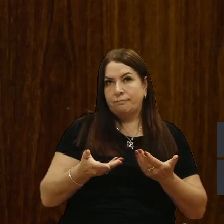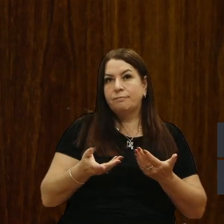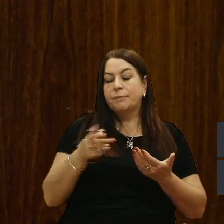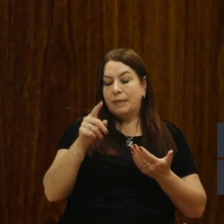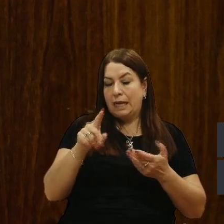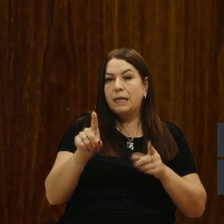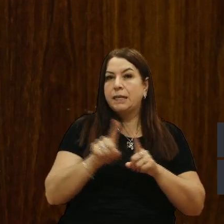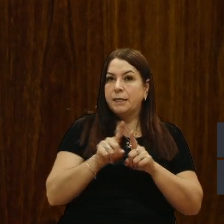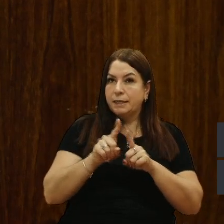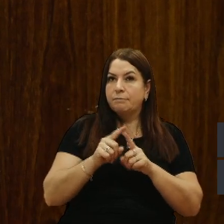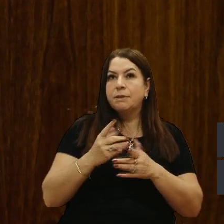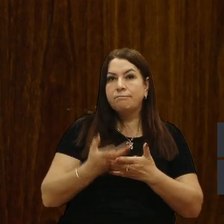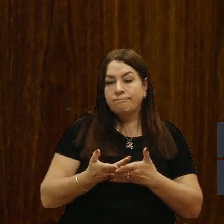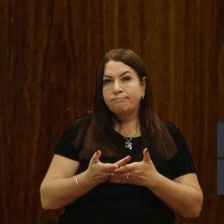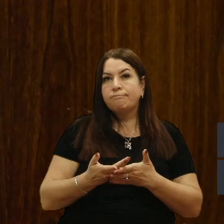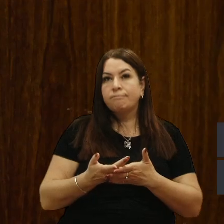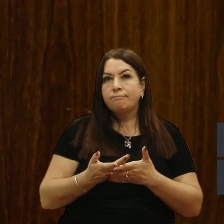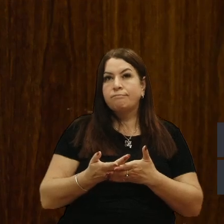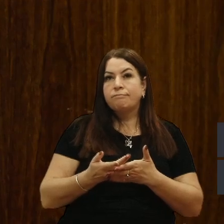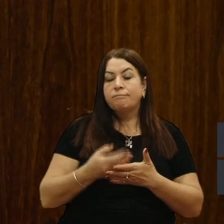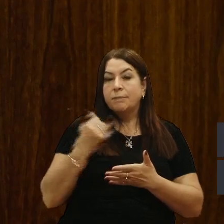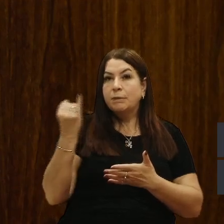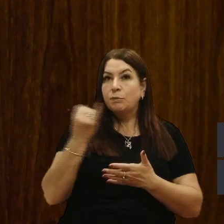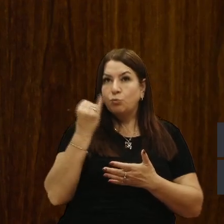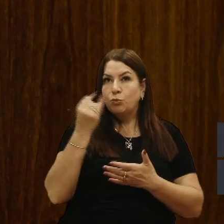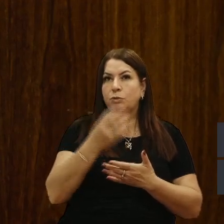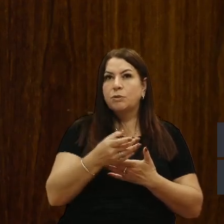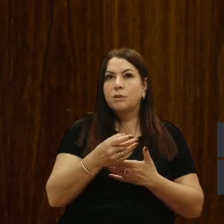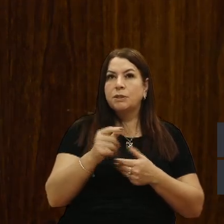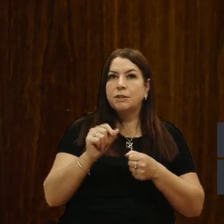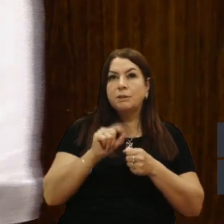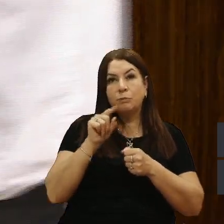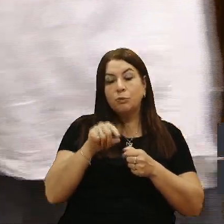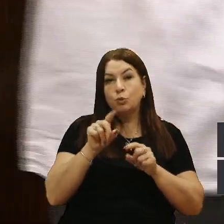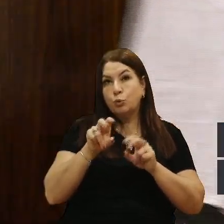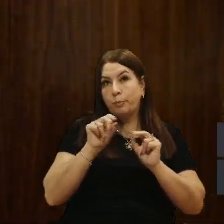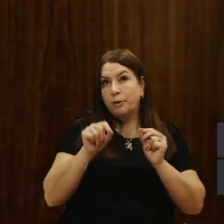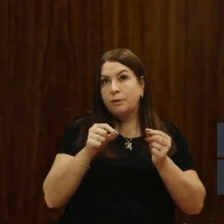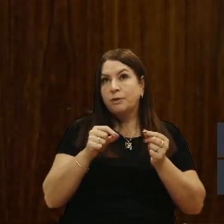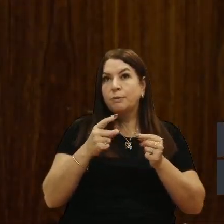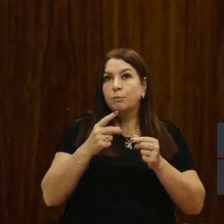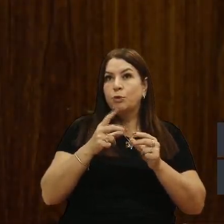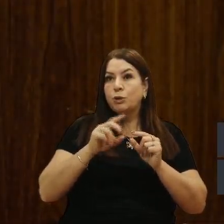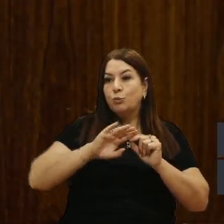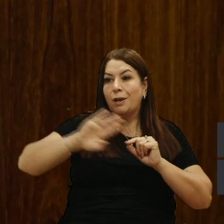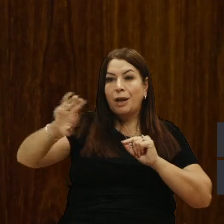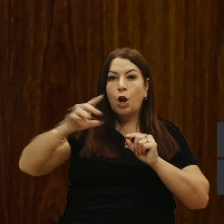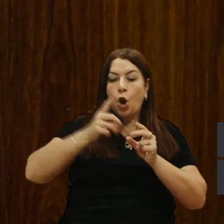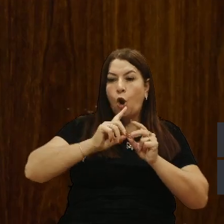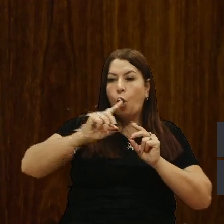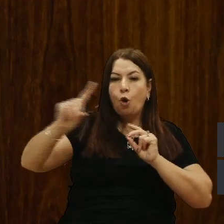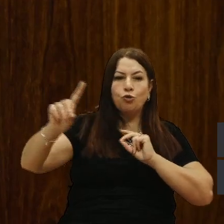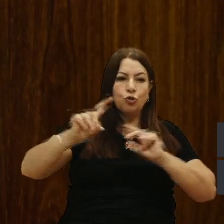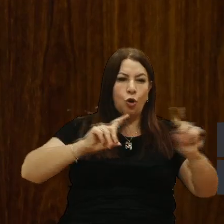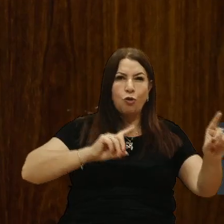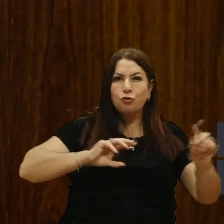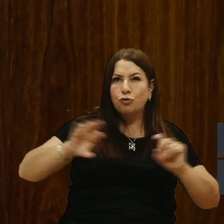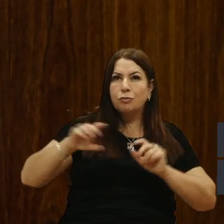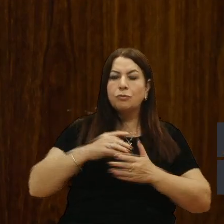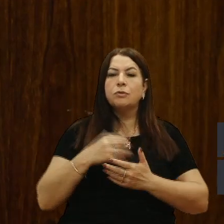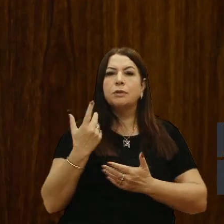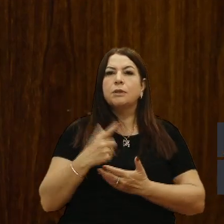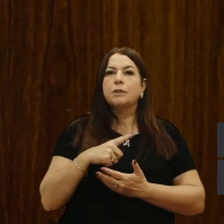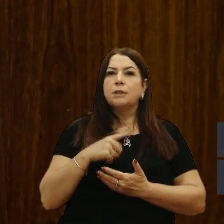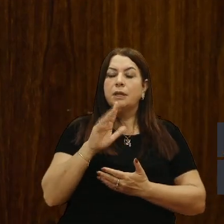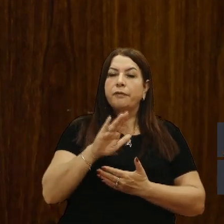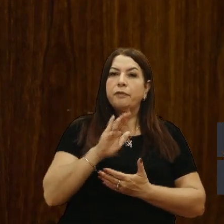ali também seria importante em função disso, porque tudo é distante. Mas eu queria dizer que tem